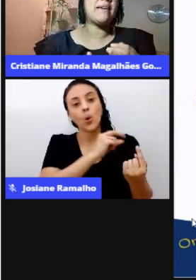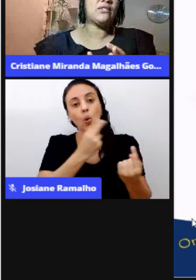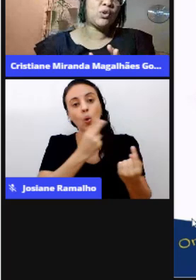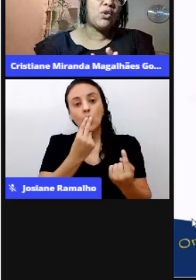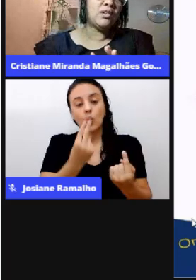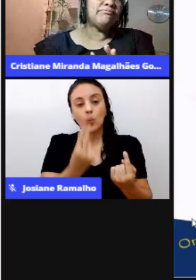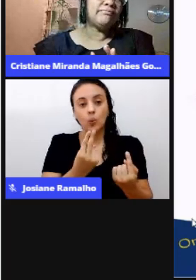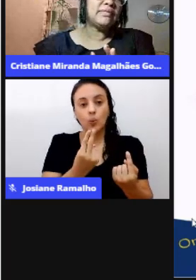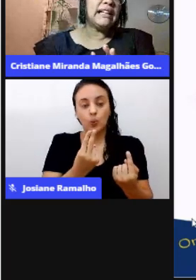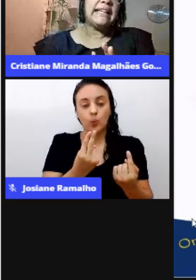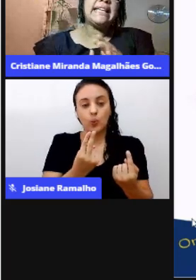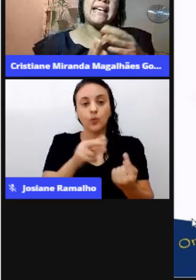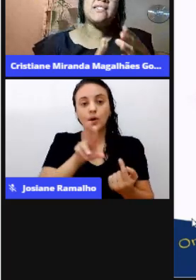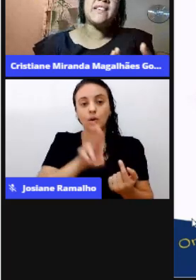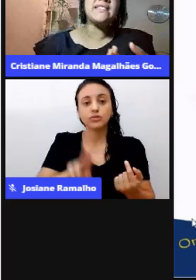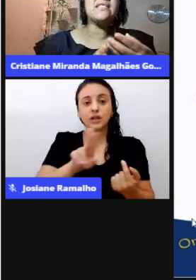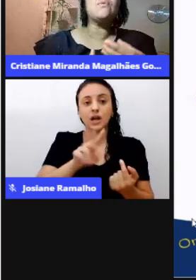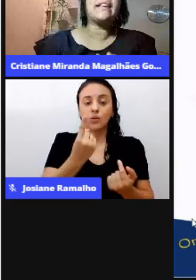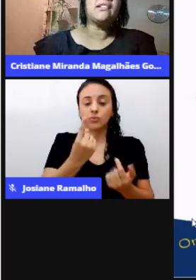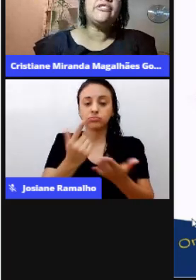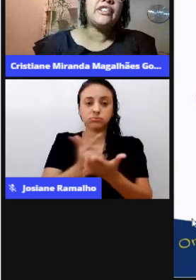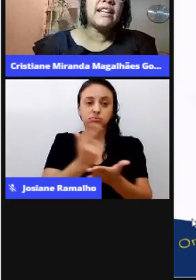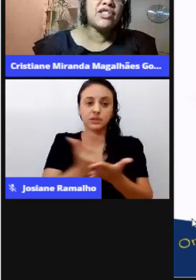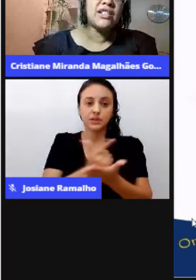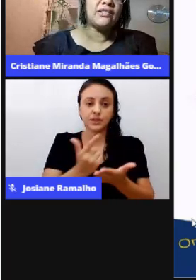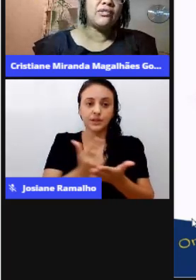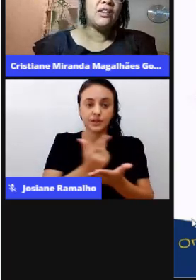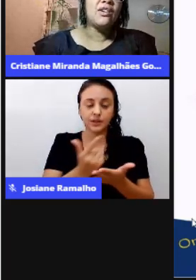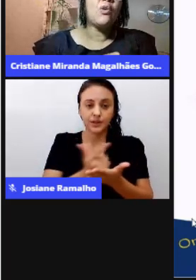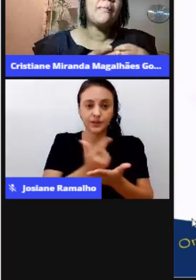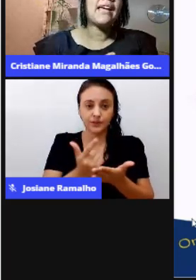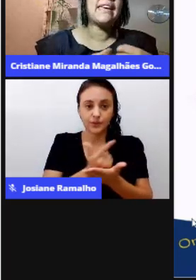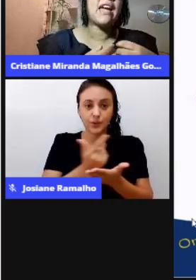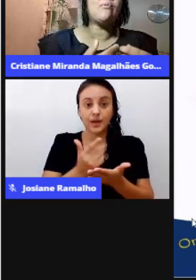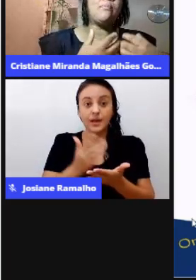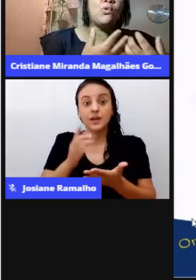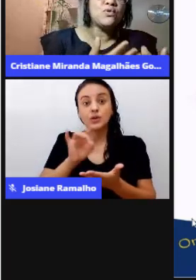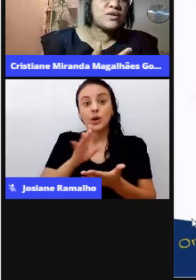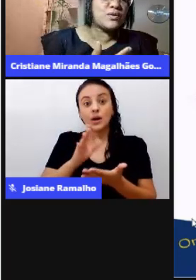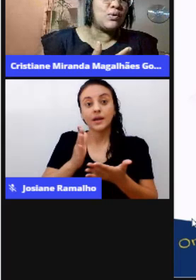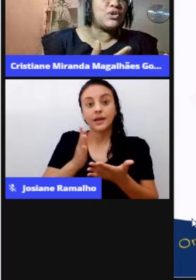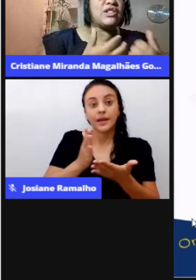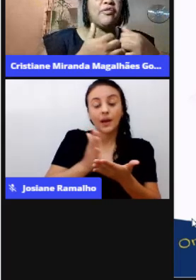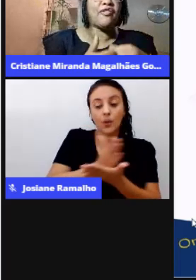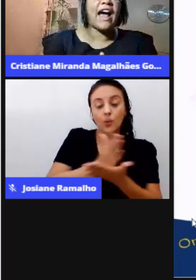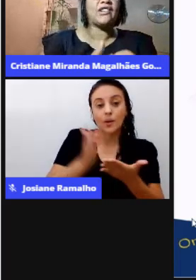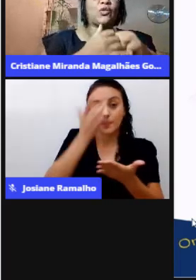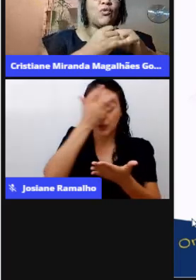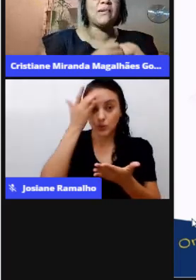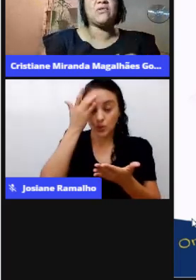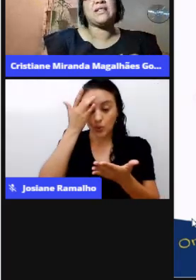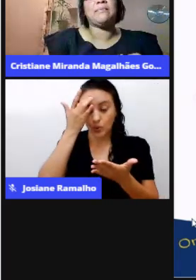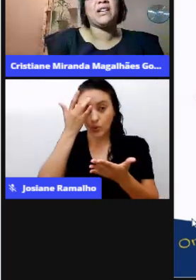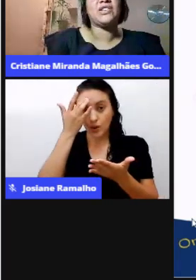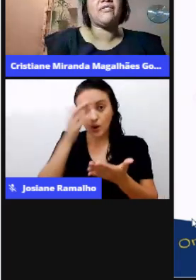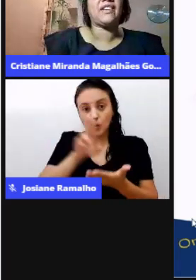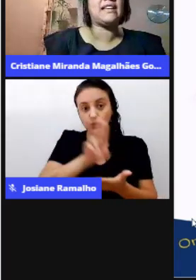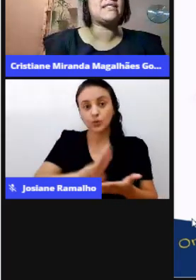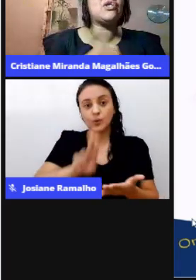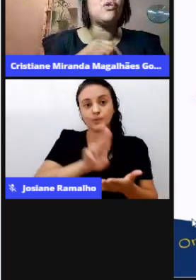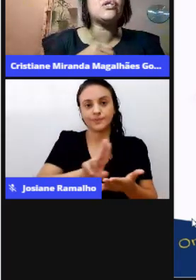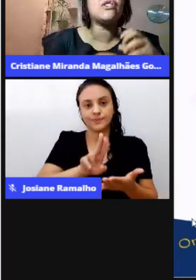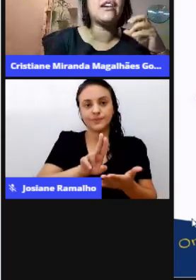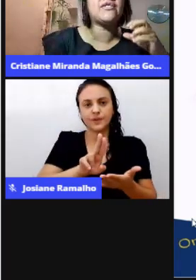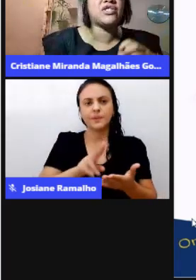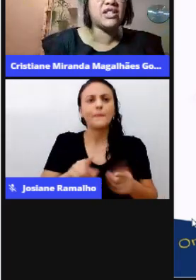alguém comentou e que às vezes não é tão fidedigno. Como é que eu busco, de fato, o meu saber de